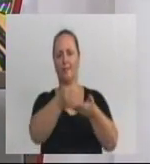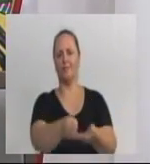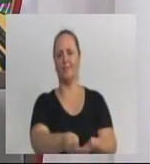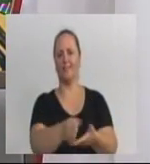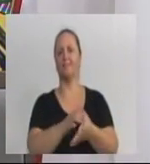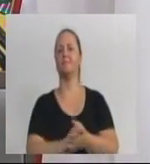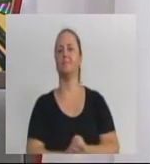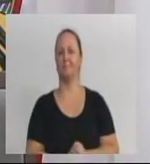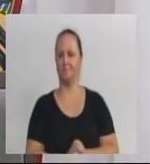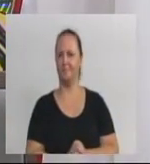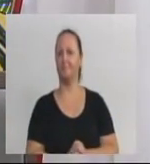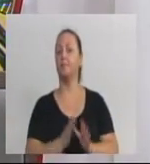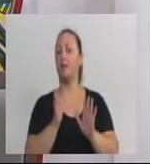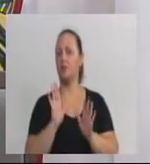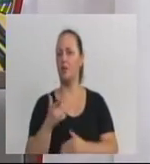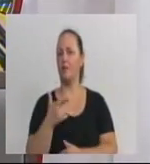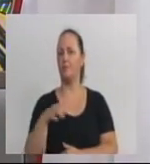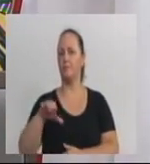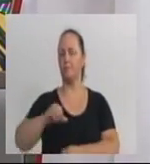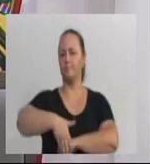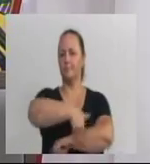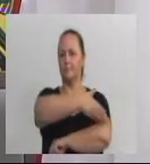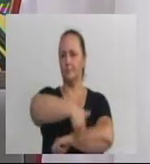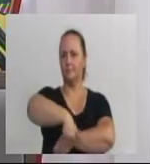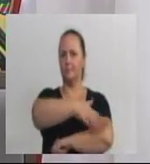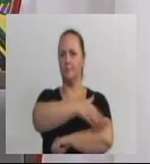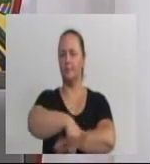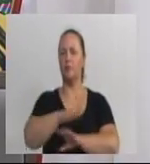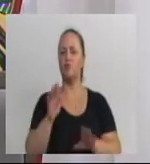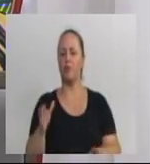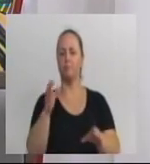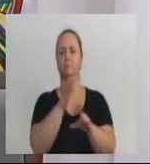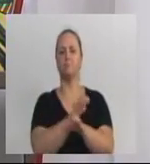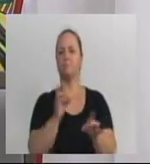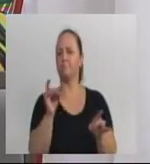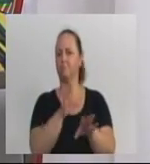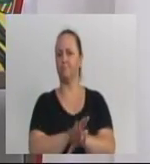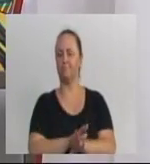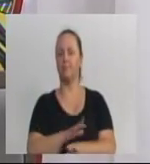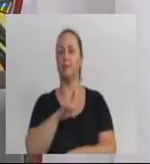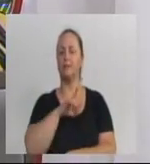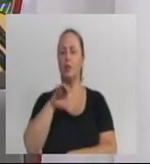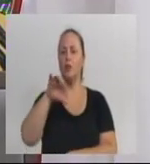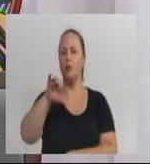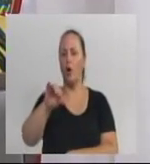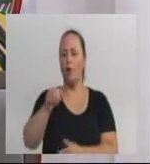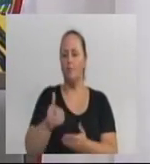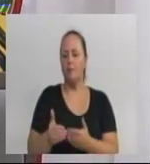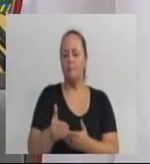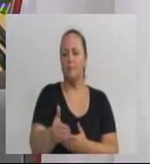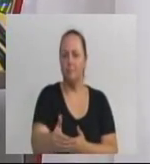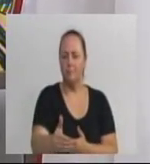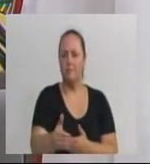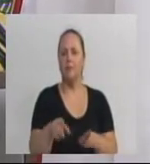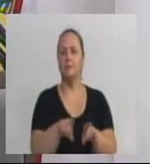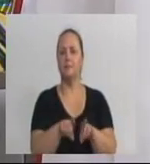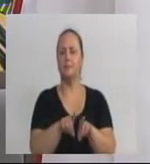a pavimentação concluída, 9 seguem em andamento e outras 27 obras avançam em